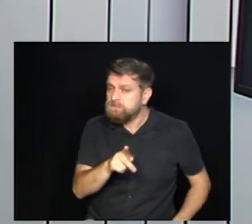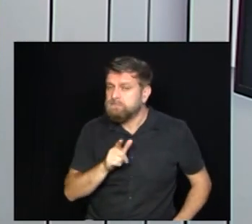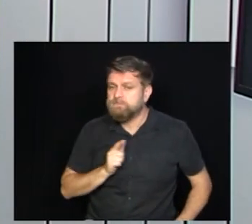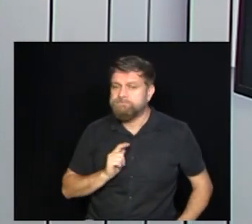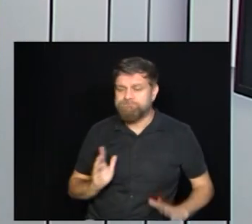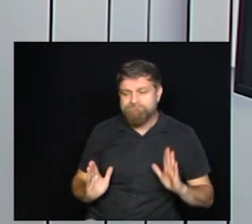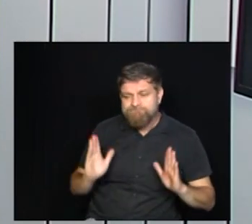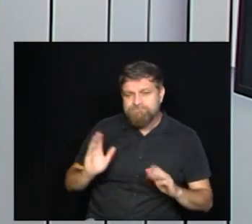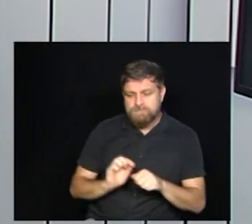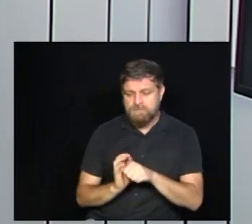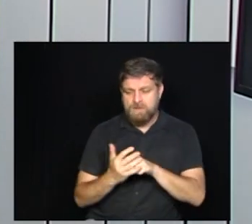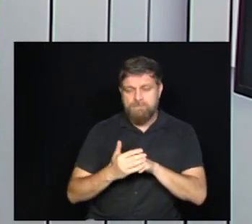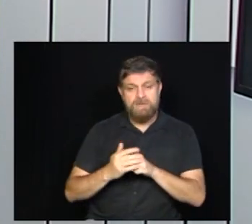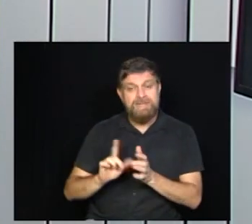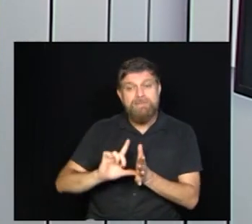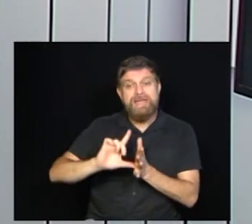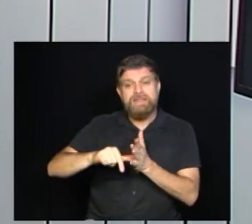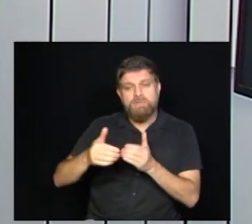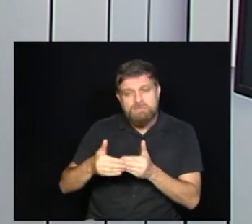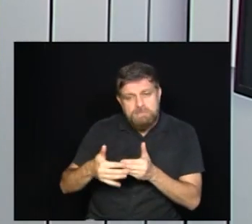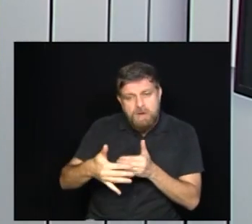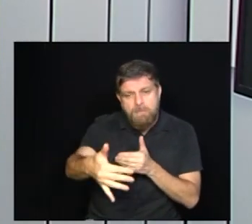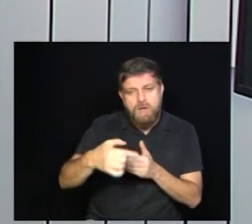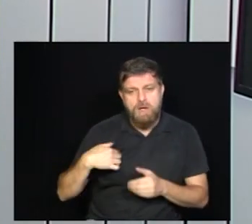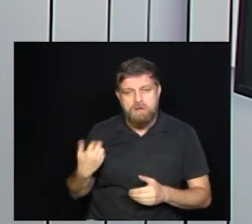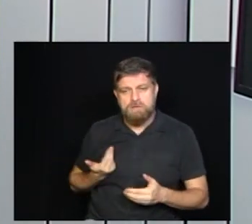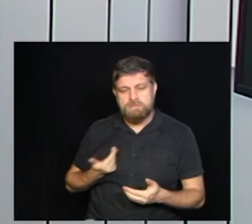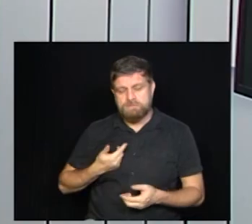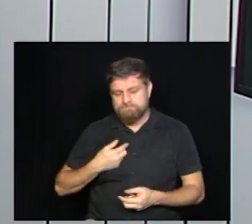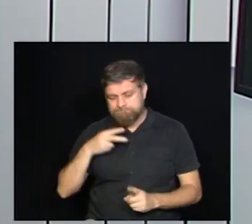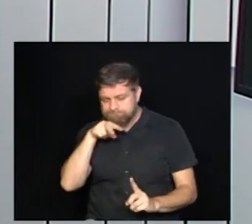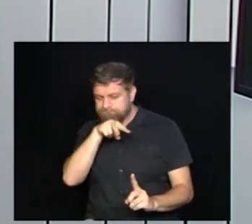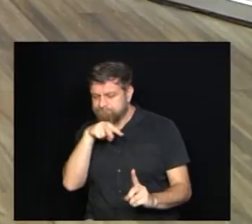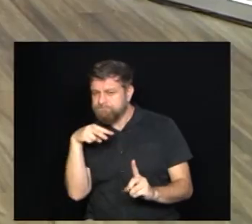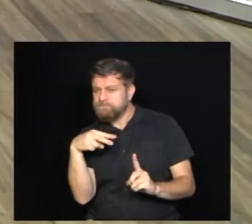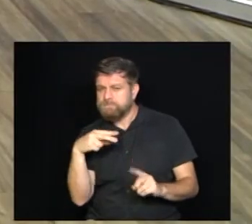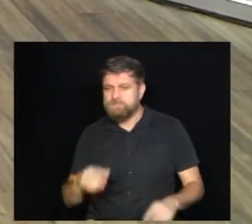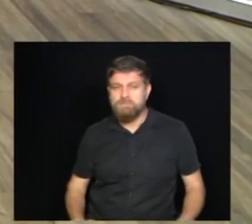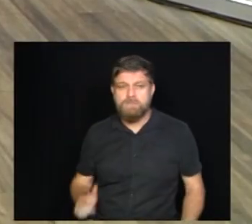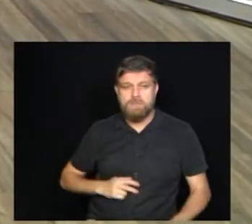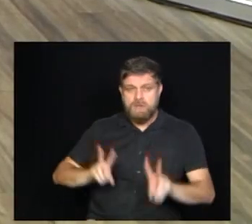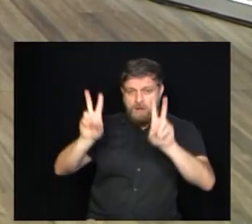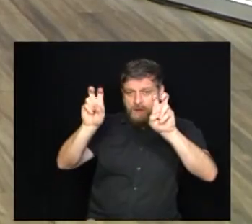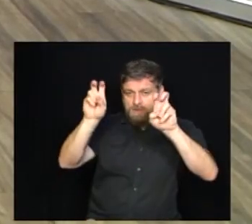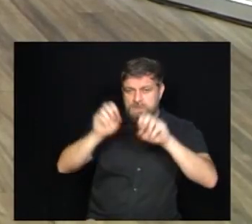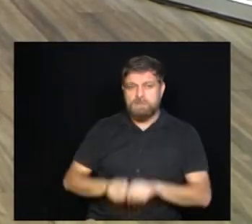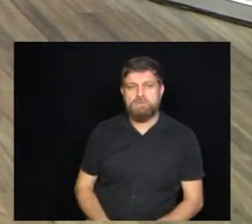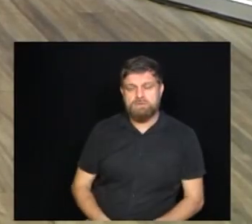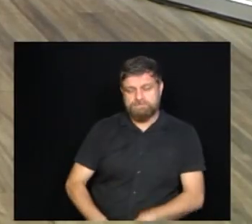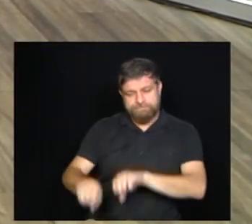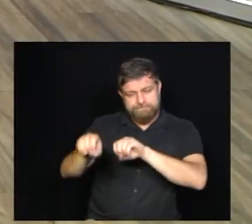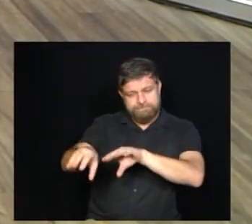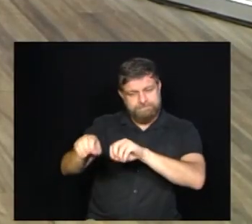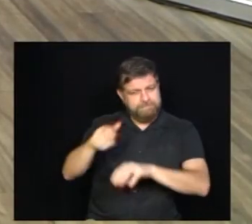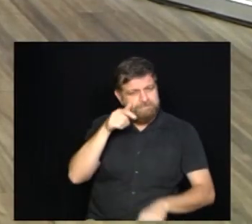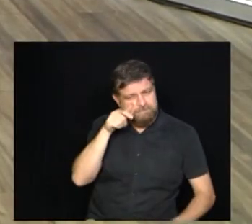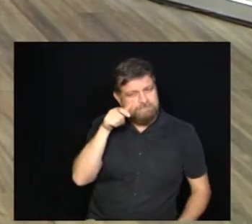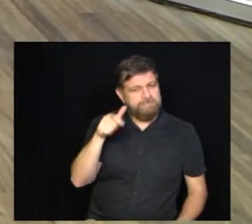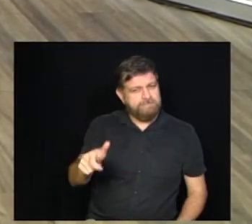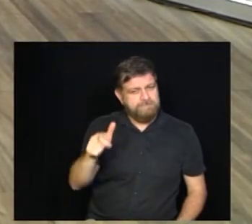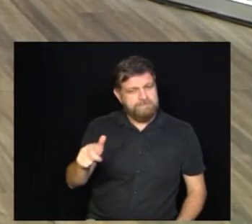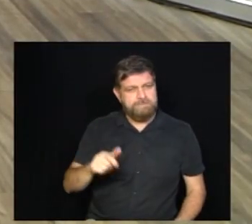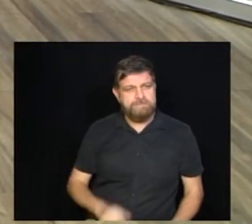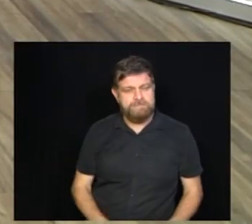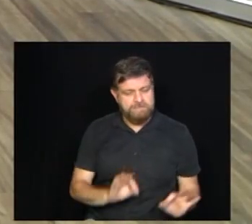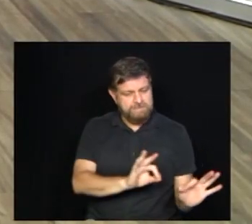nesse pós-pandemia que nós já estamos aí vislumbrando. Este é o tema de hoje do quadro De Olho na Educação, que